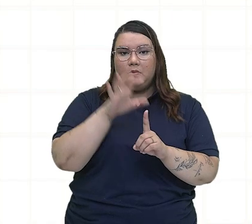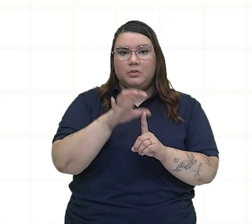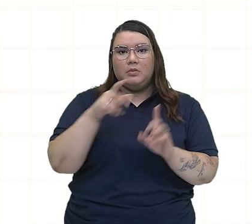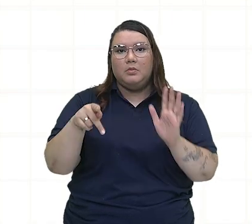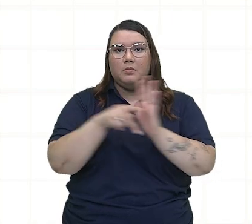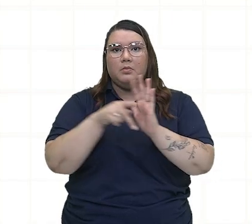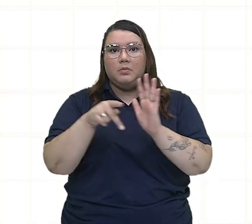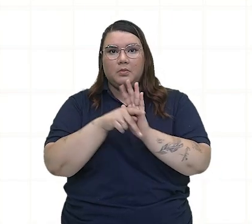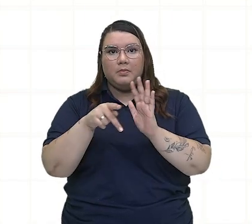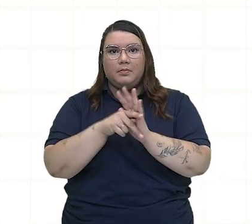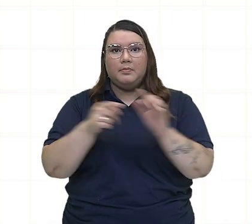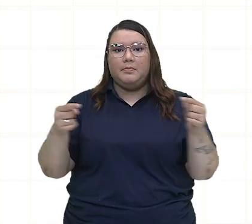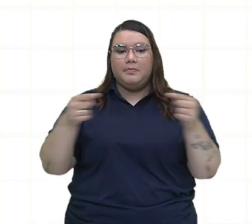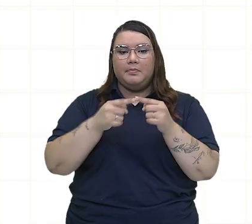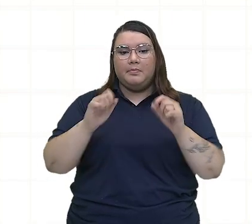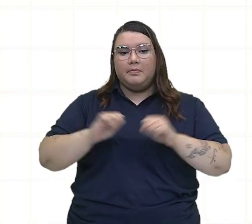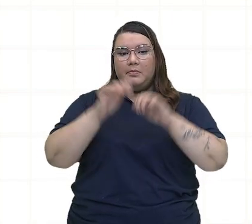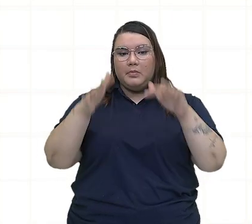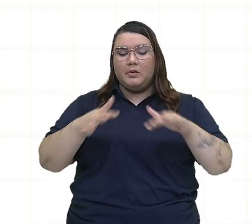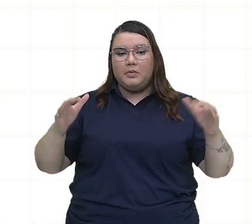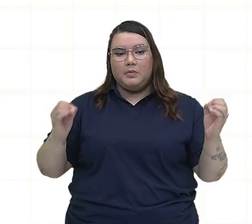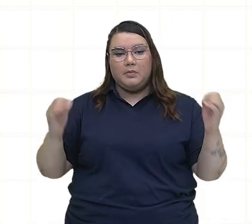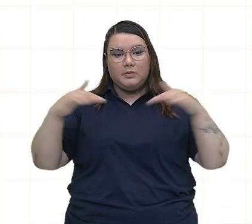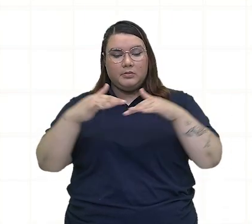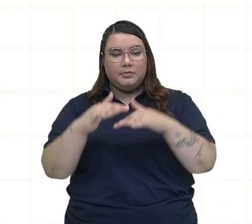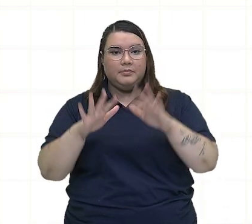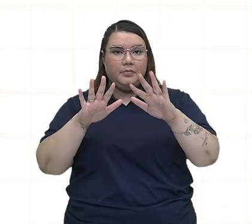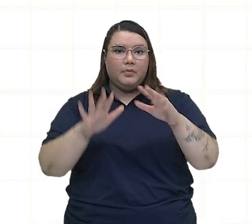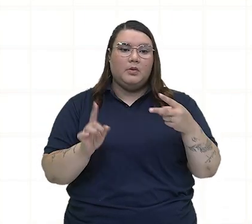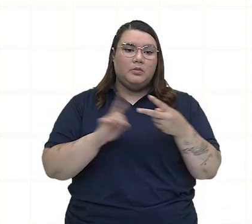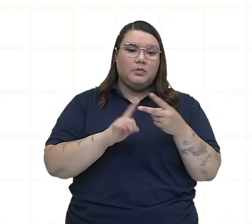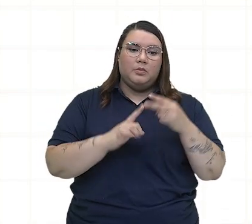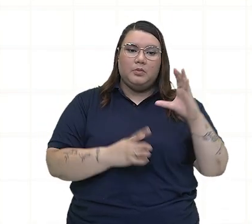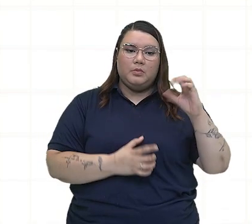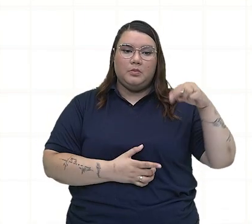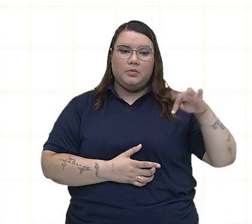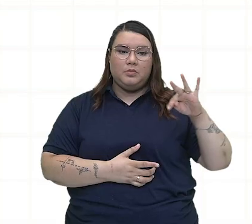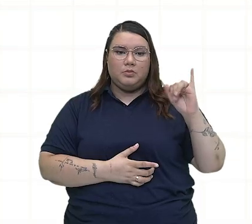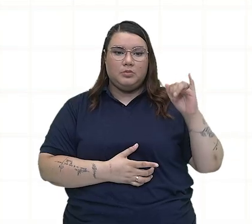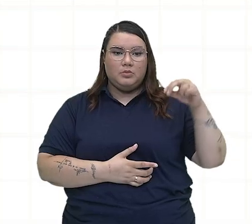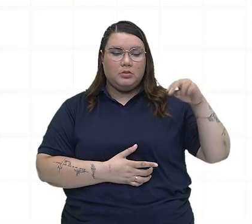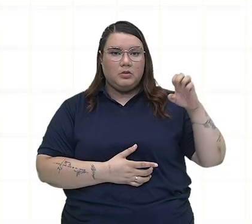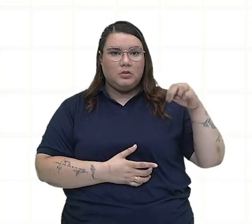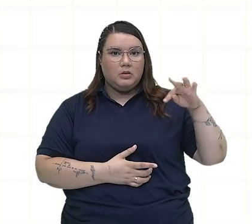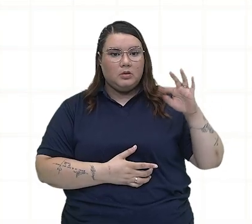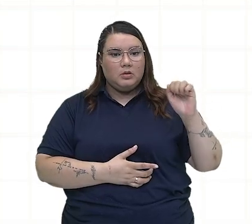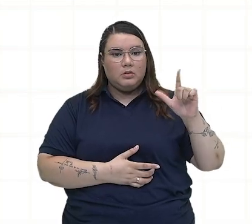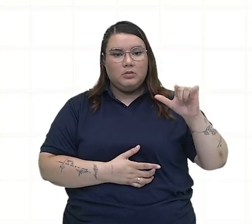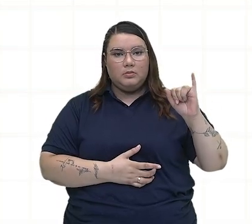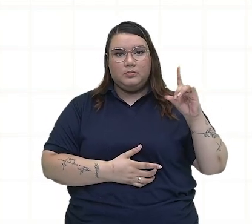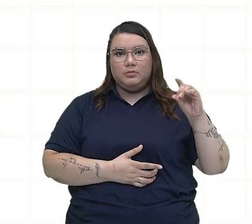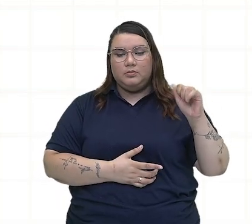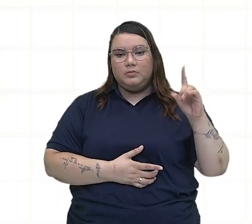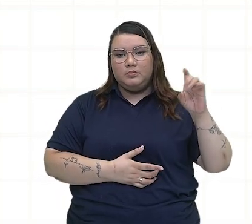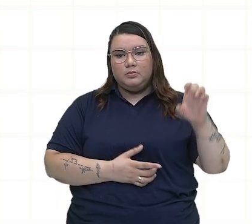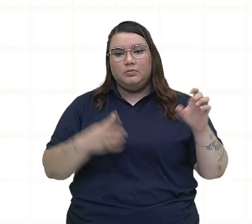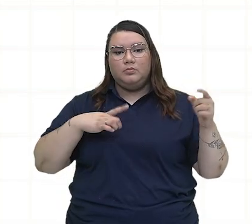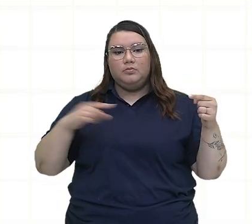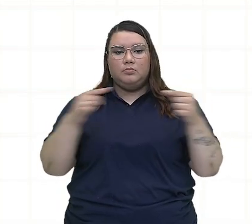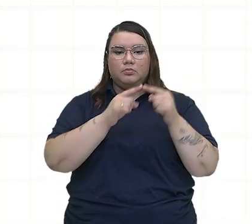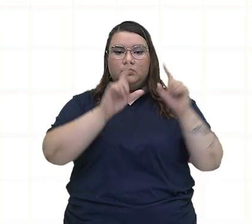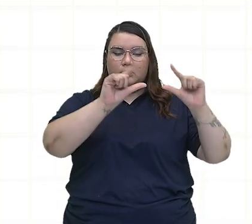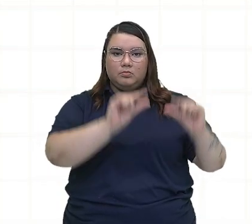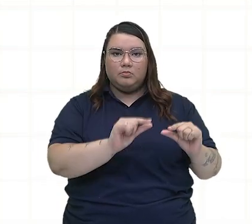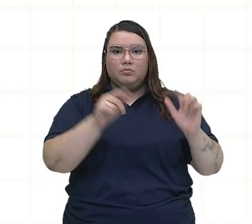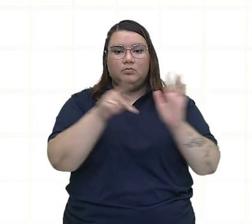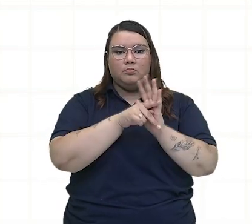pela questão dos mares e oceanos. Já a continentalidade vai sofrer menos a questão da maritimidade e